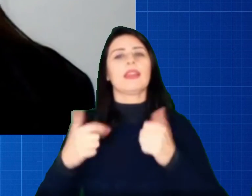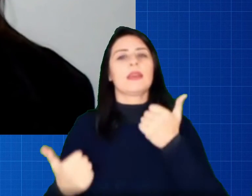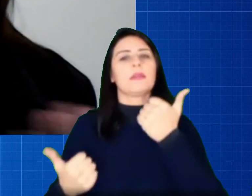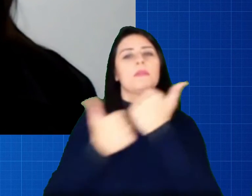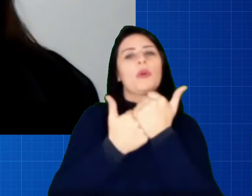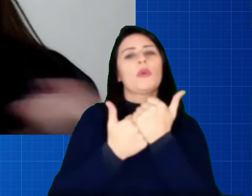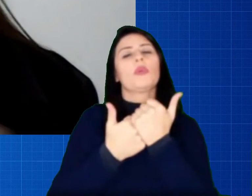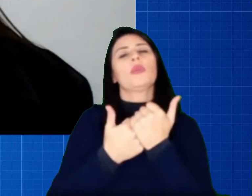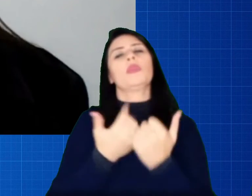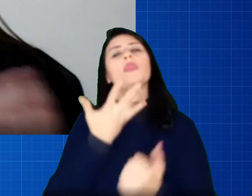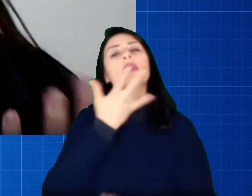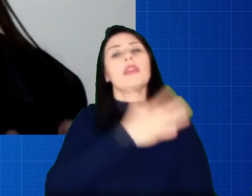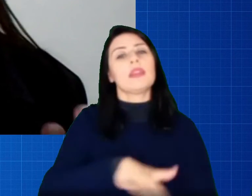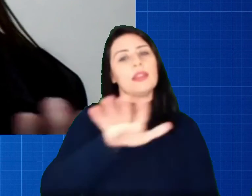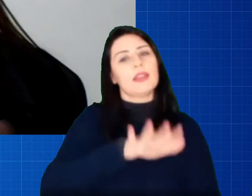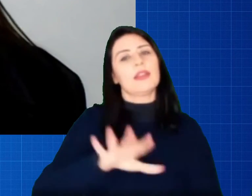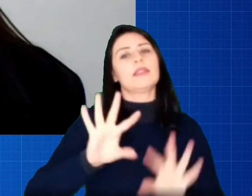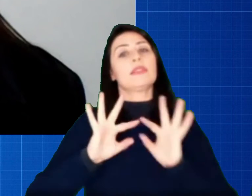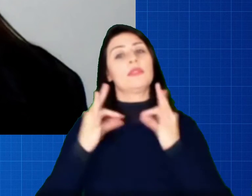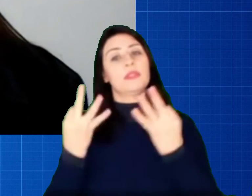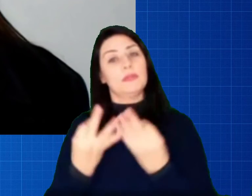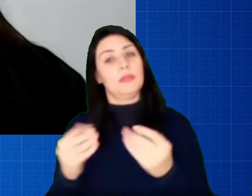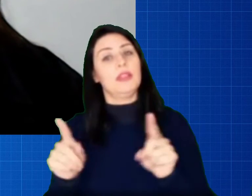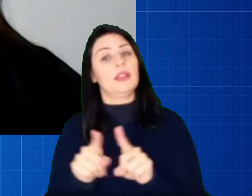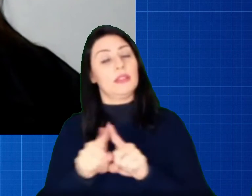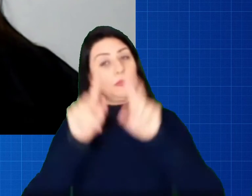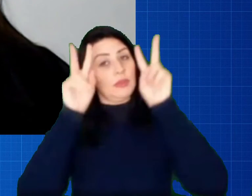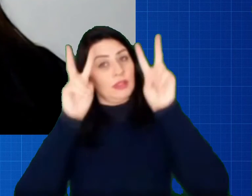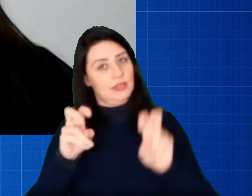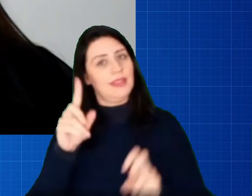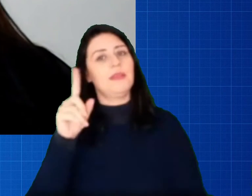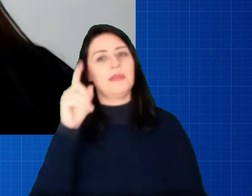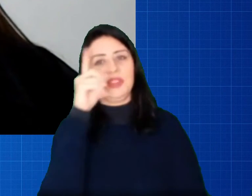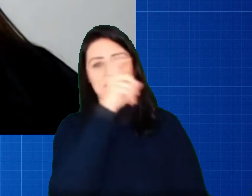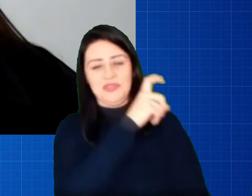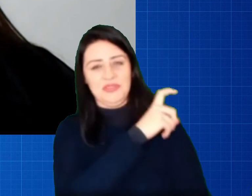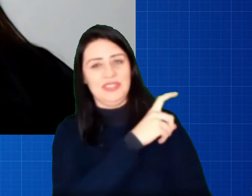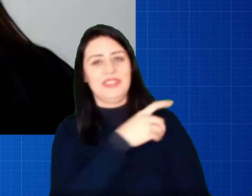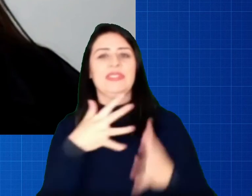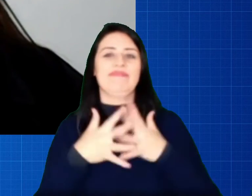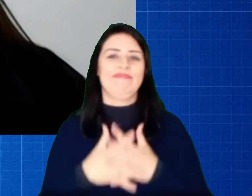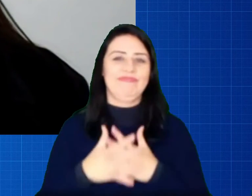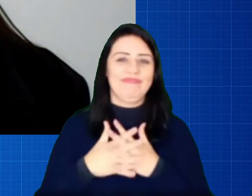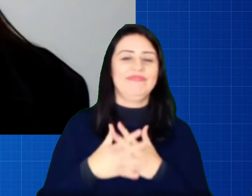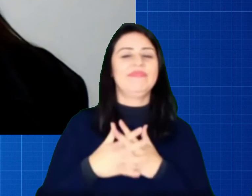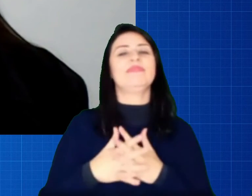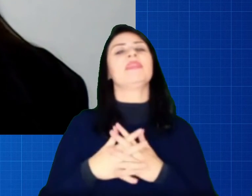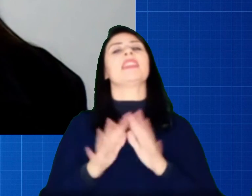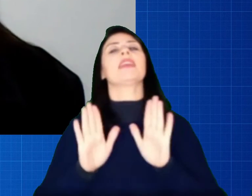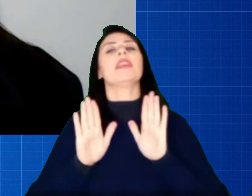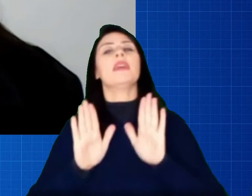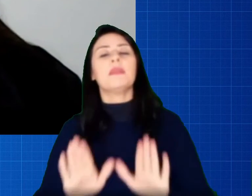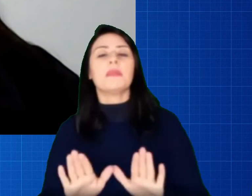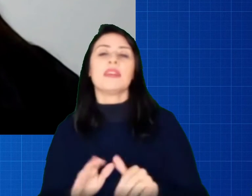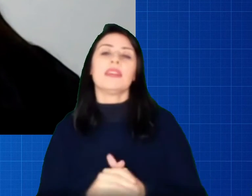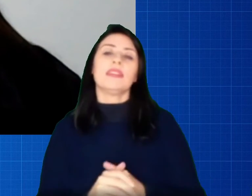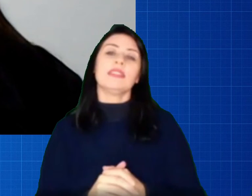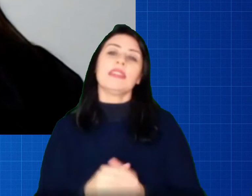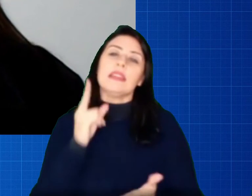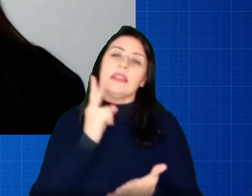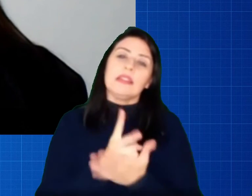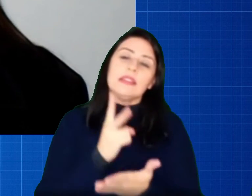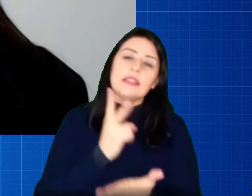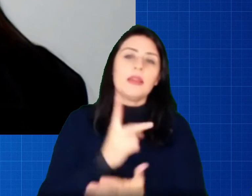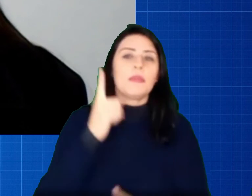né? Ou de uma forma ou de outra, ou das duas, dando esse apoio, né? Esse apoio para a criança e para a família também estar trabalhando esse tema que é